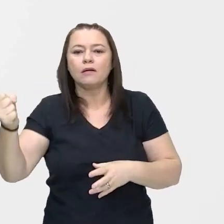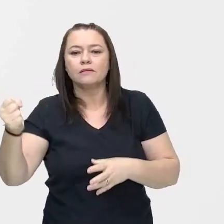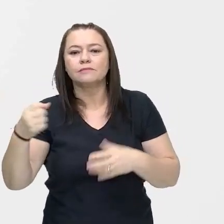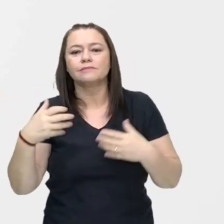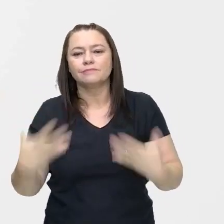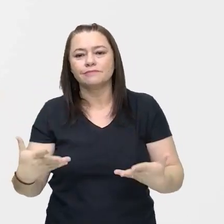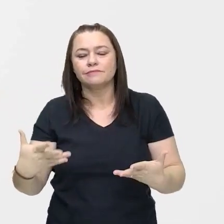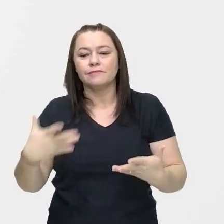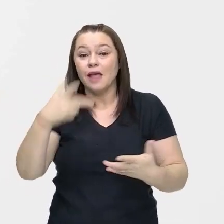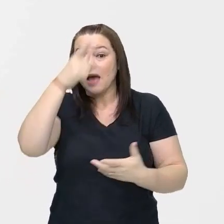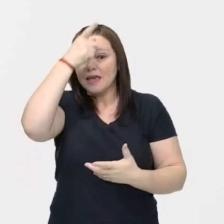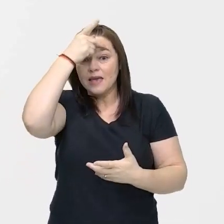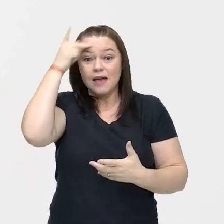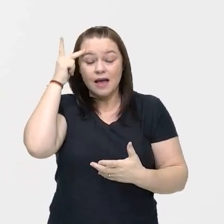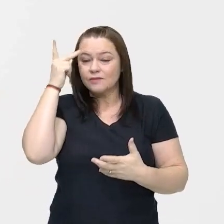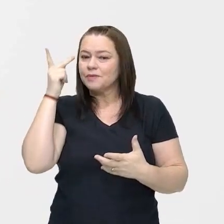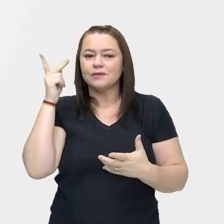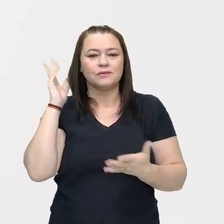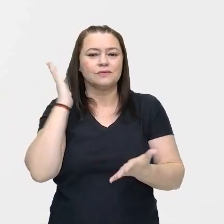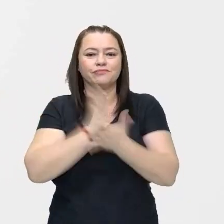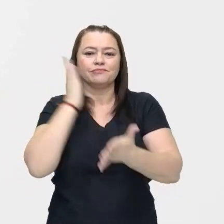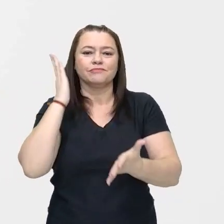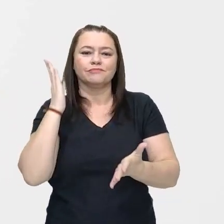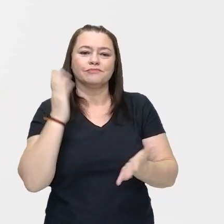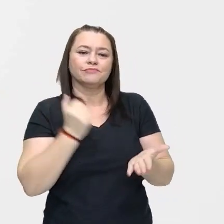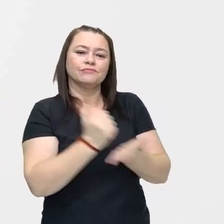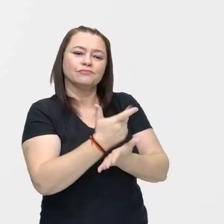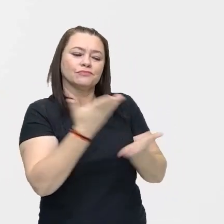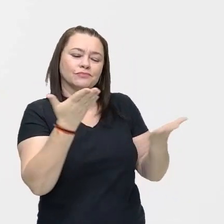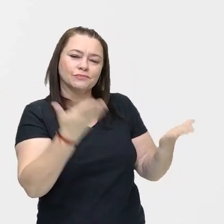a comprar a borracha asiática. Olha aqui para mim.